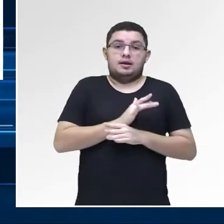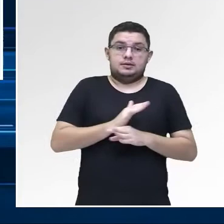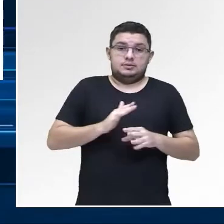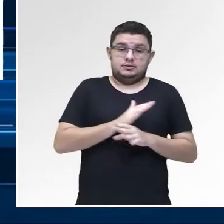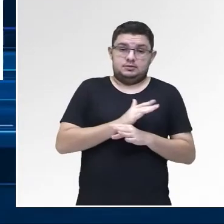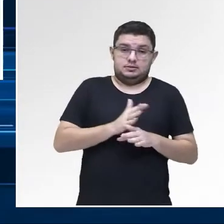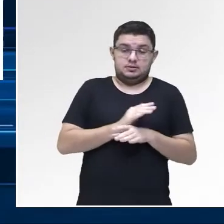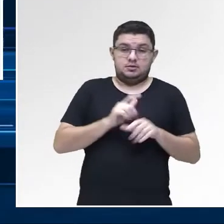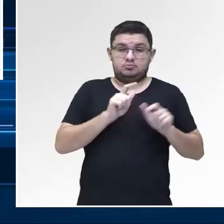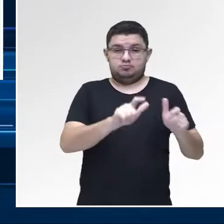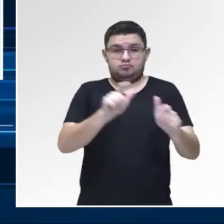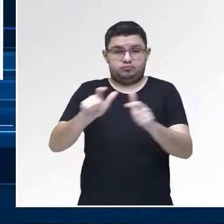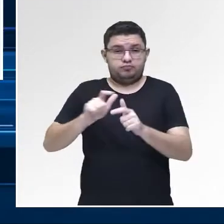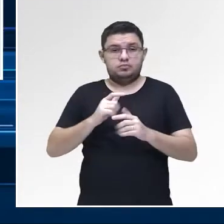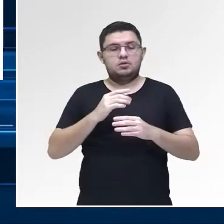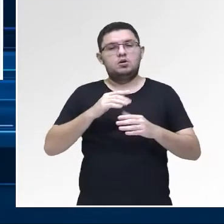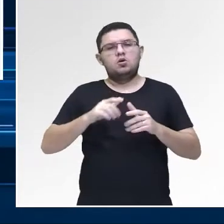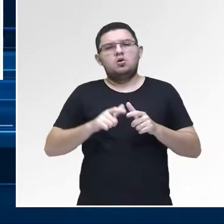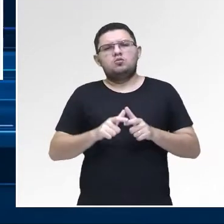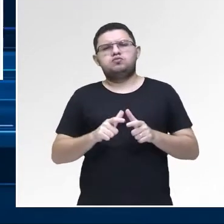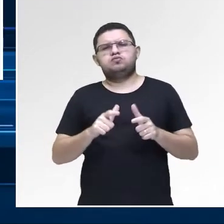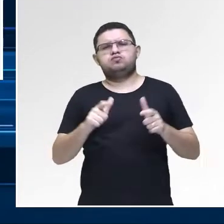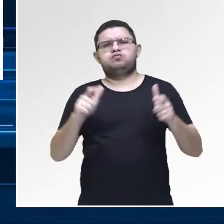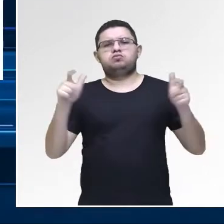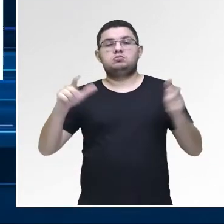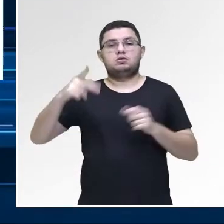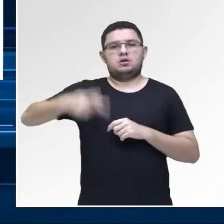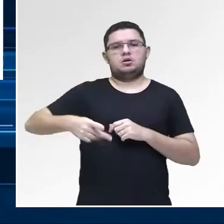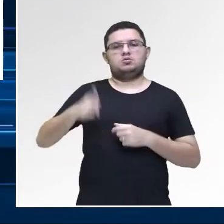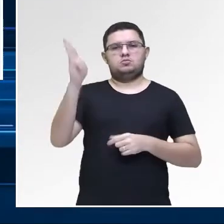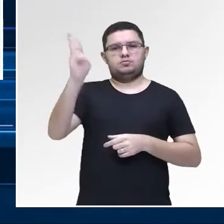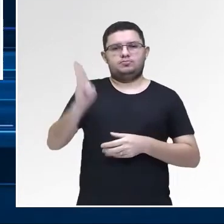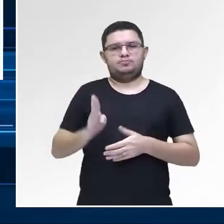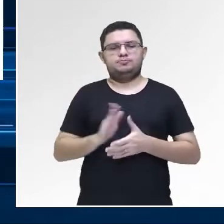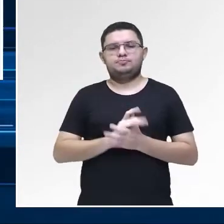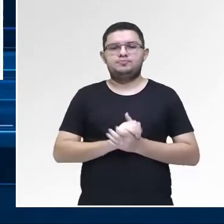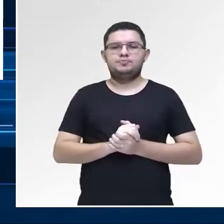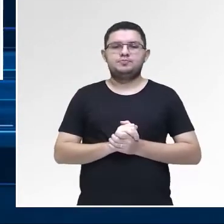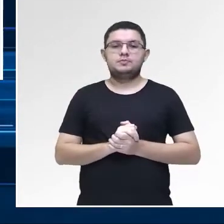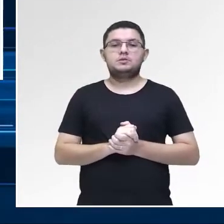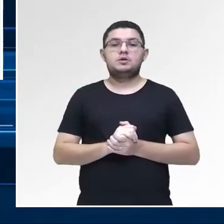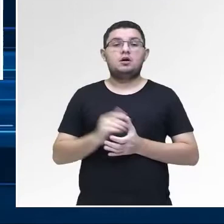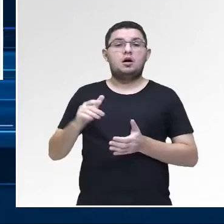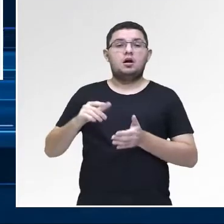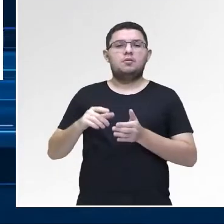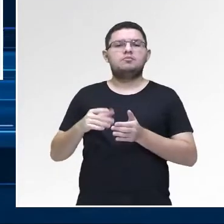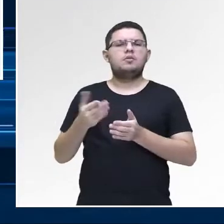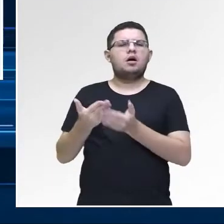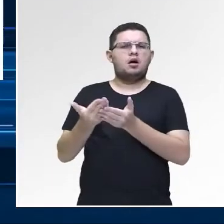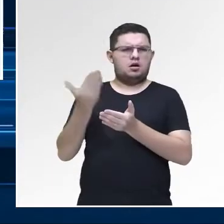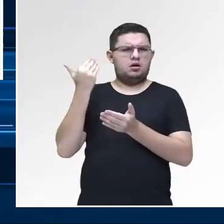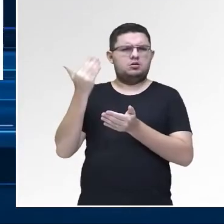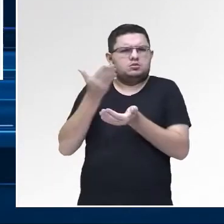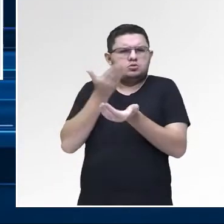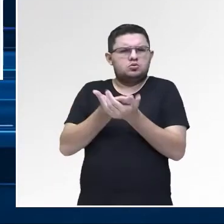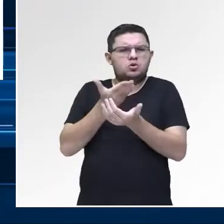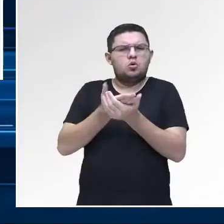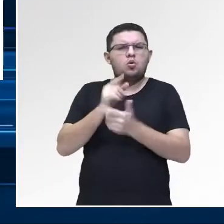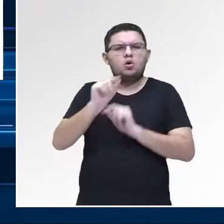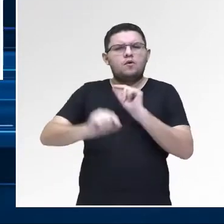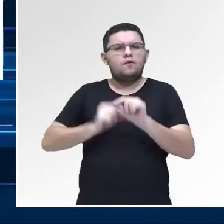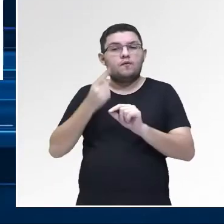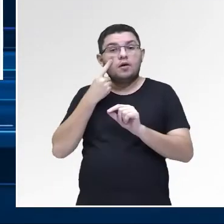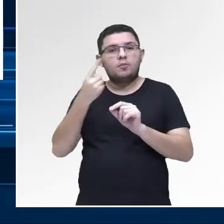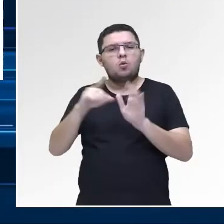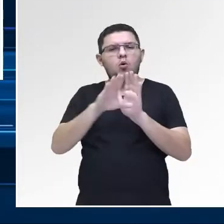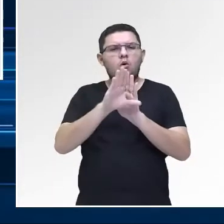nossa última aula, a gente viu termos e conceitos muito importantes no processo de urbanização. Mas hoje a gente